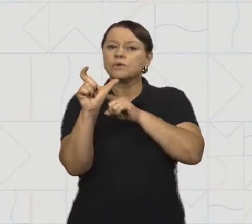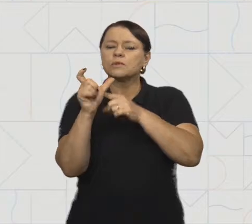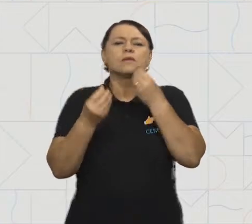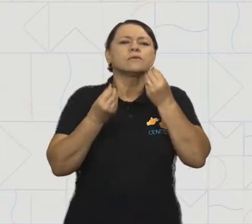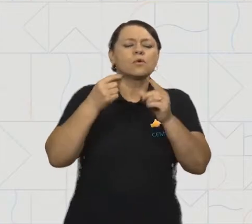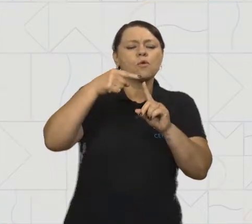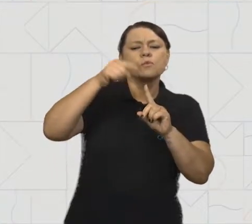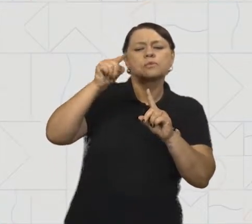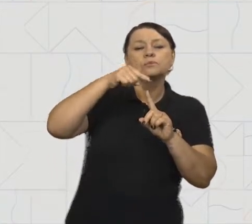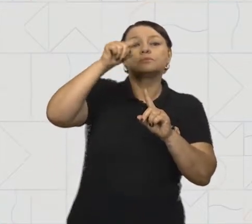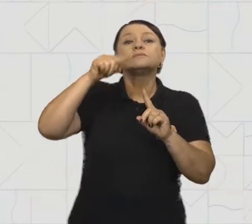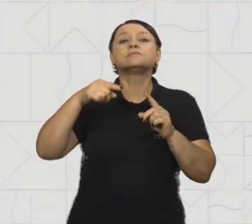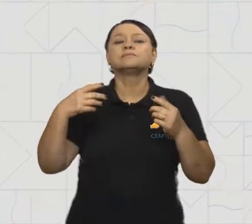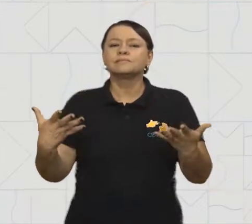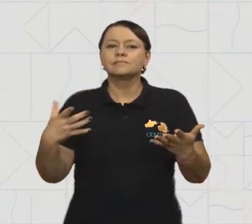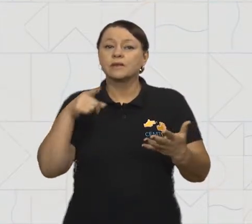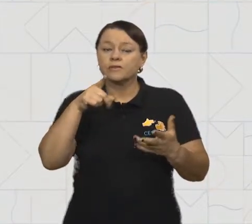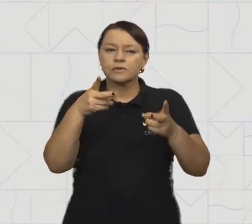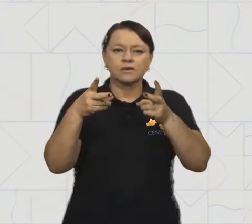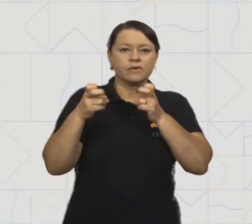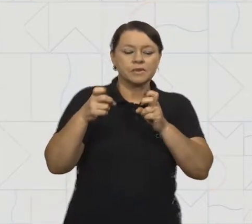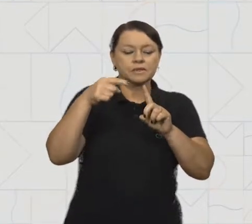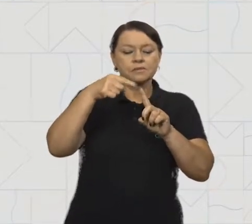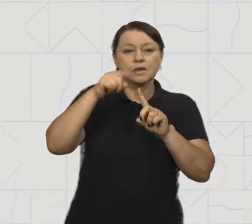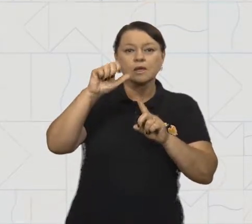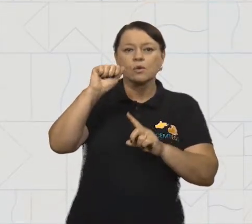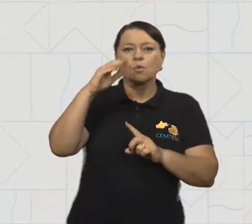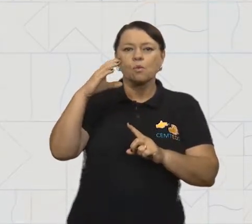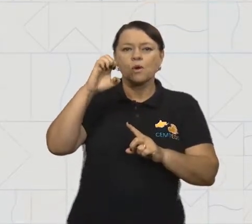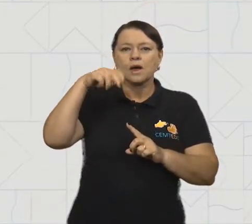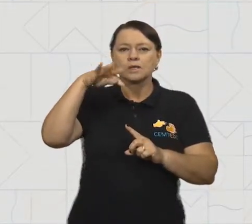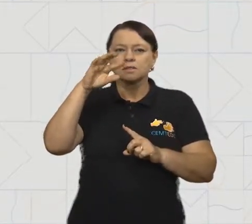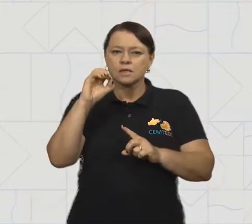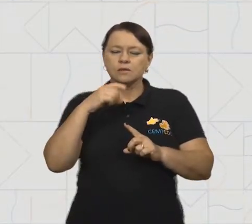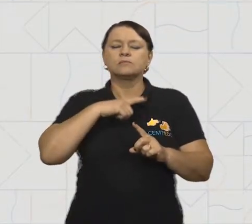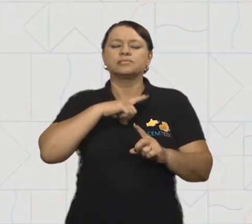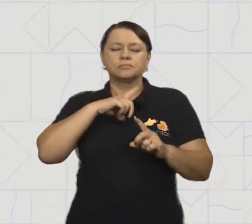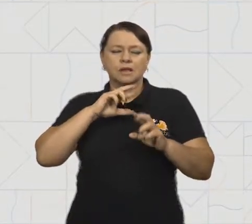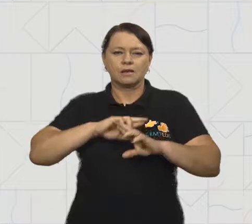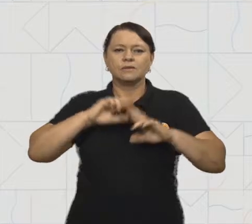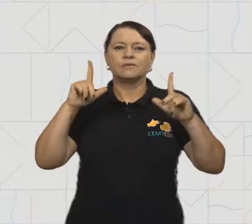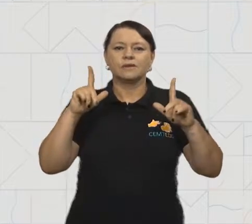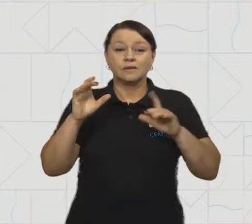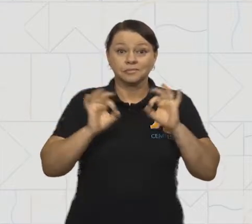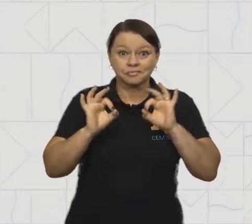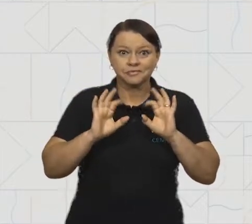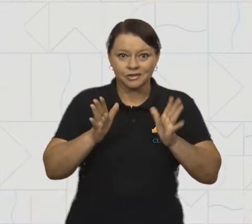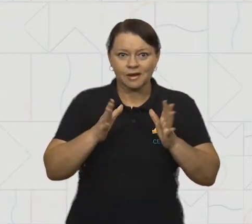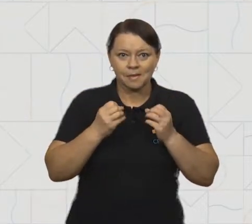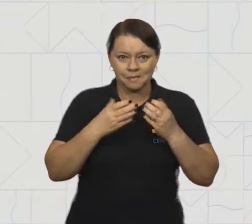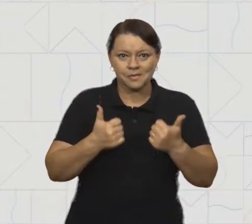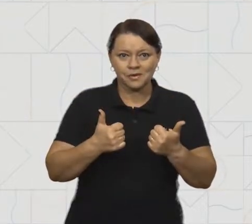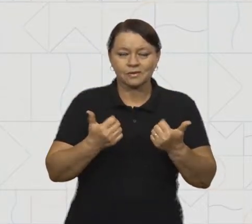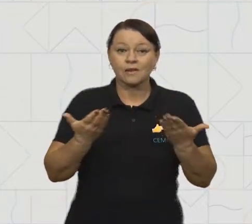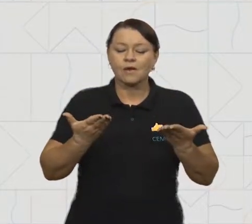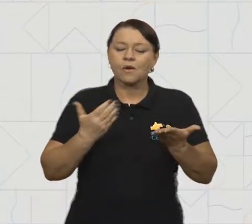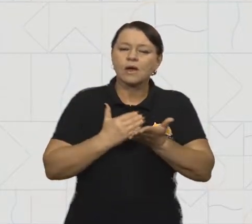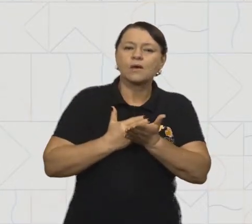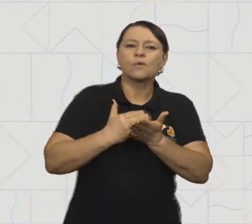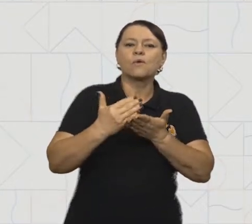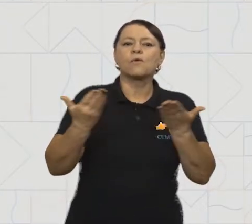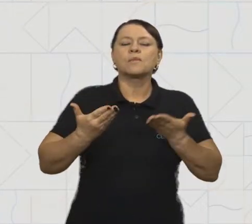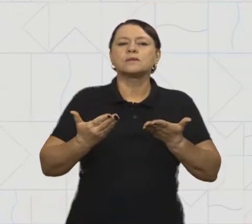acento? Manga e mangá. Olhe a presença do acento dessas palavras e verifique que as palavras elas